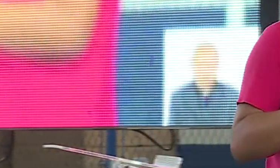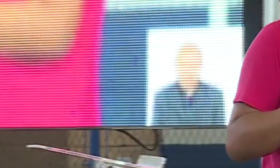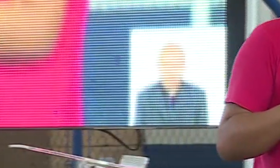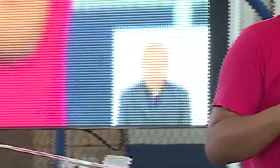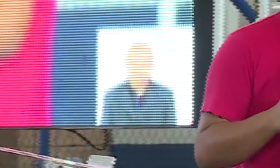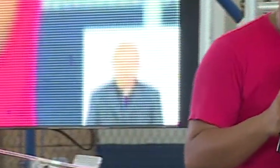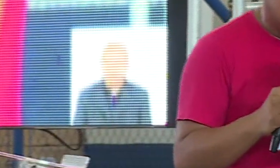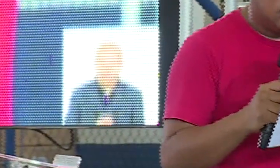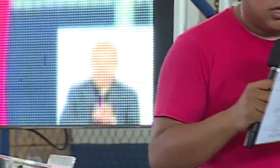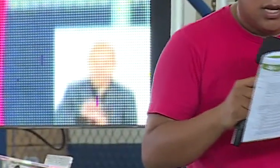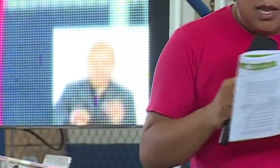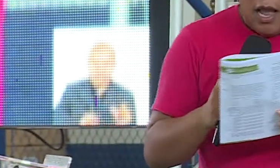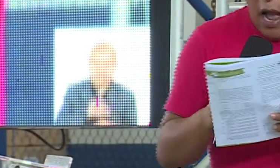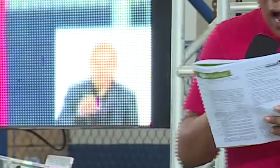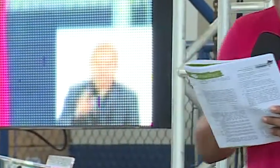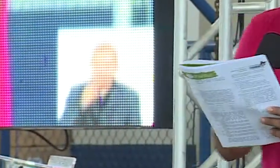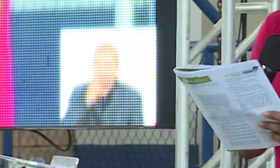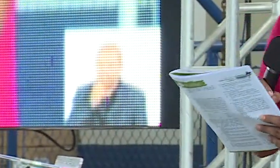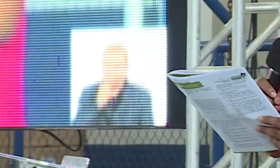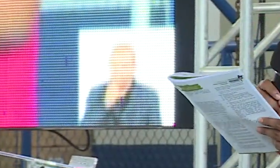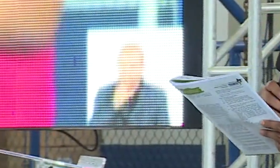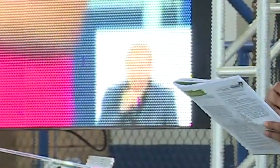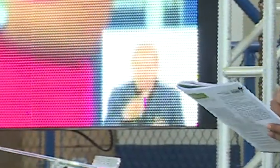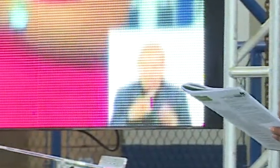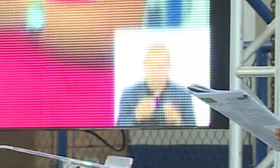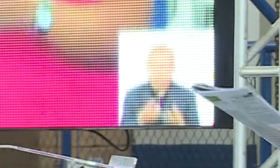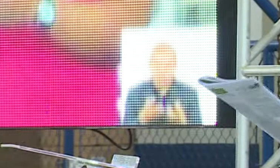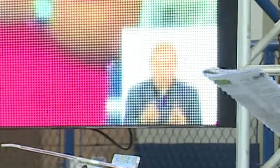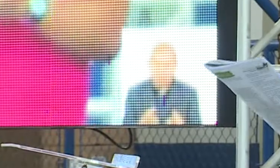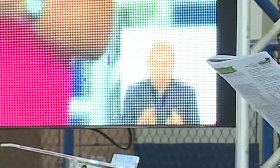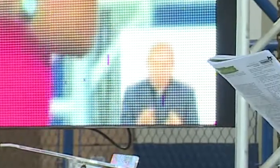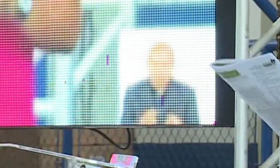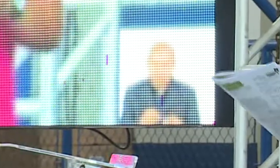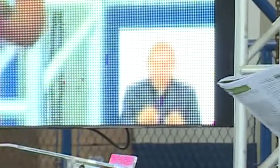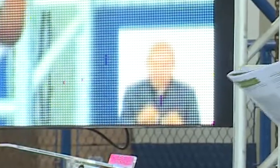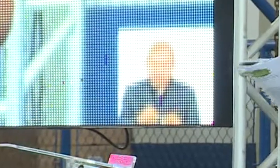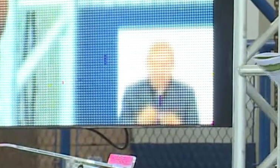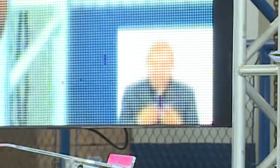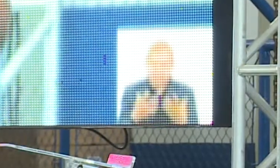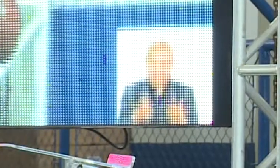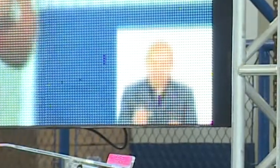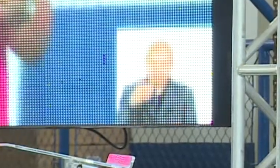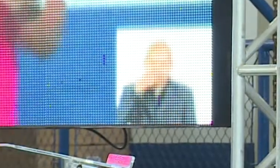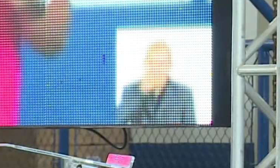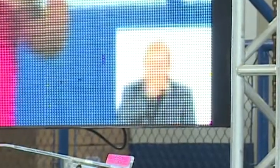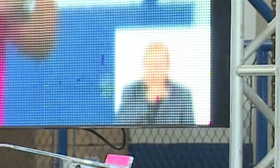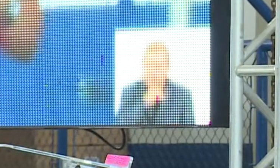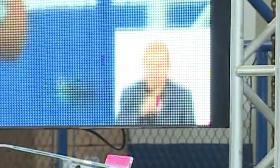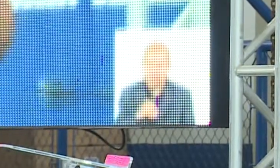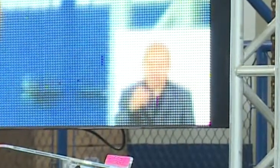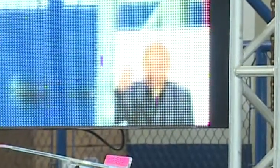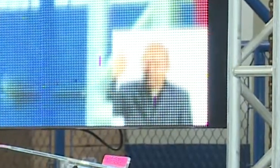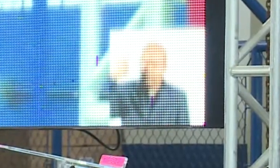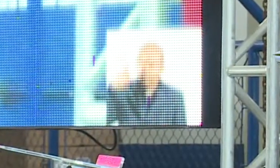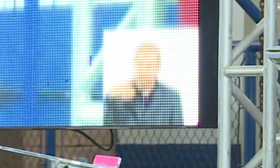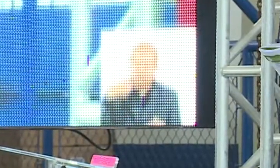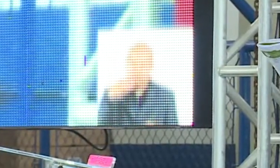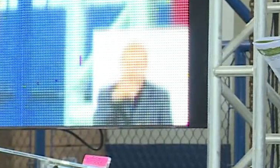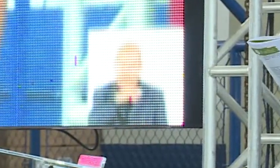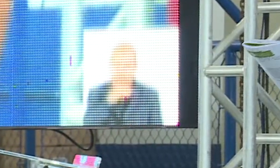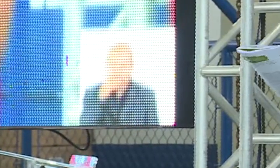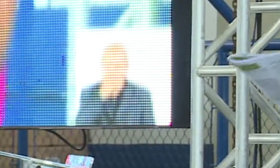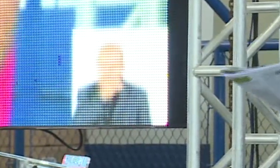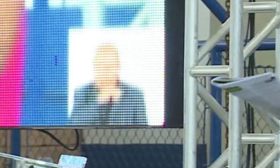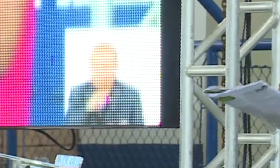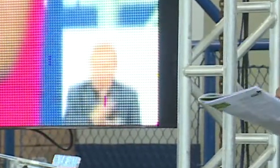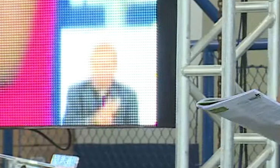absorvido o calor suficiente, algumas das moléculas do líquido podem ter energia necessária para começar a